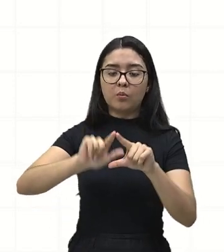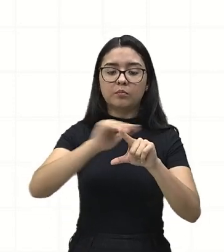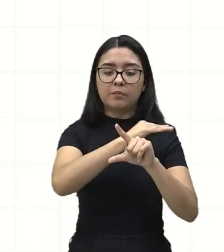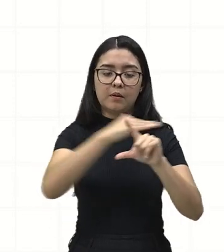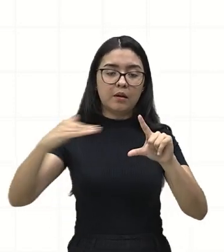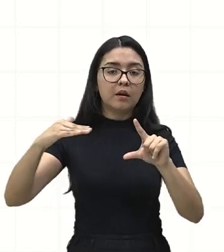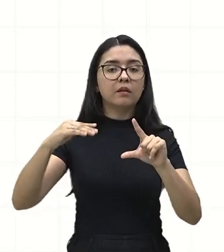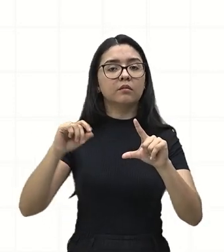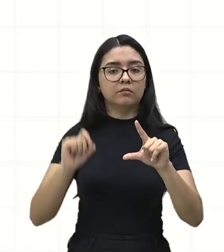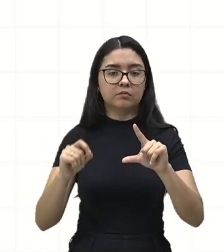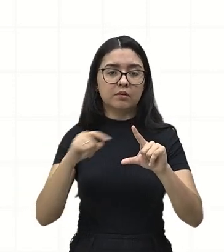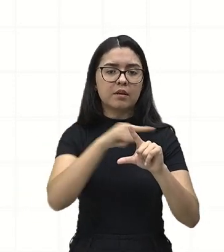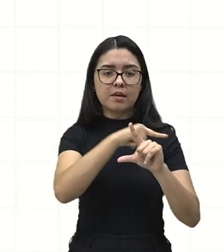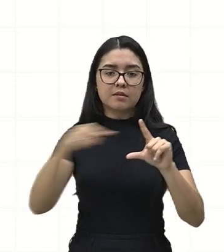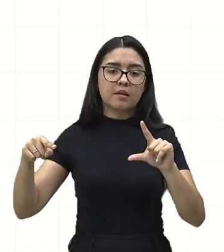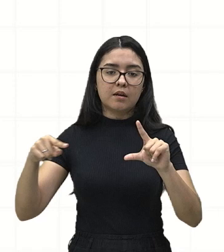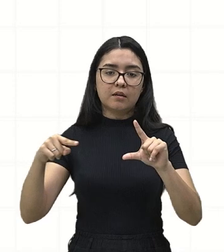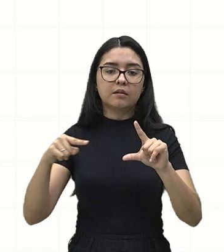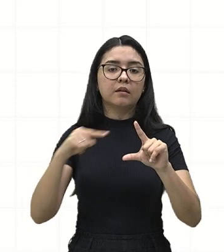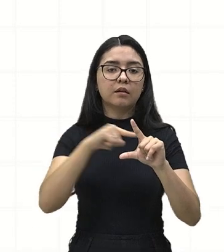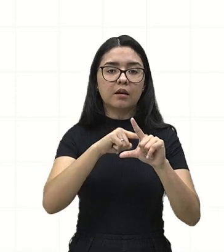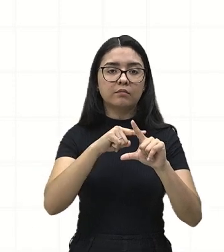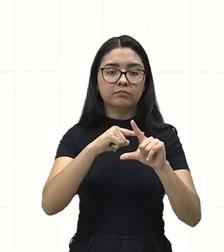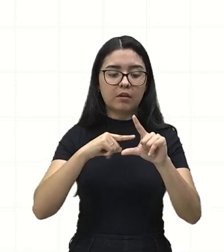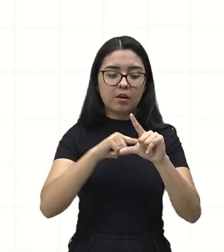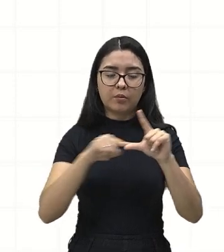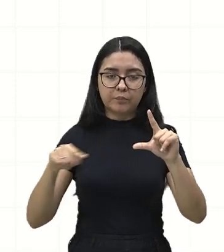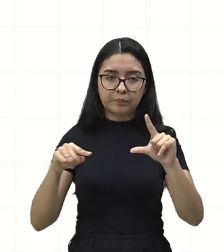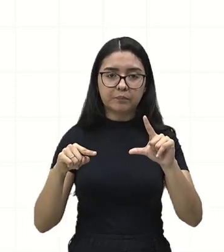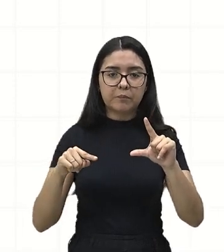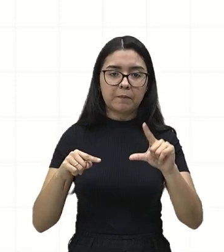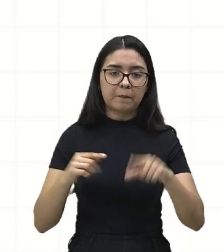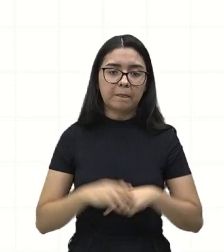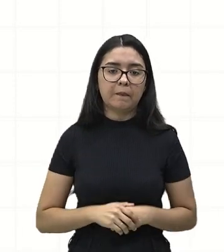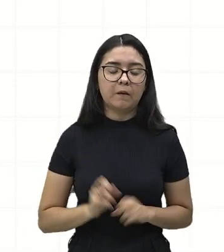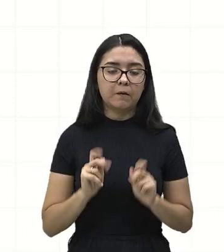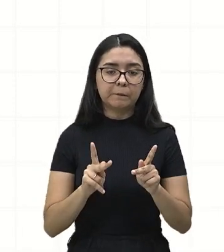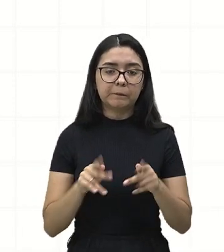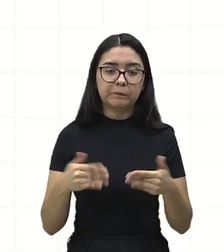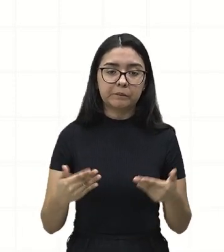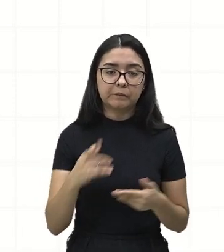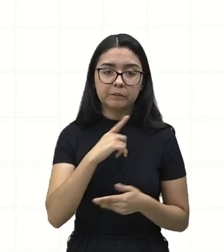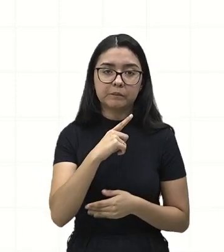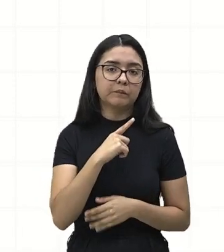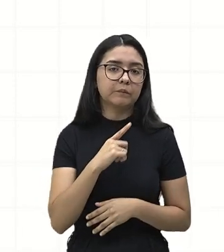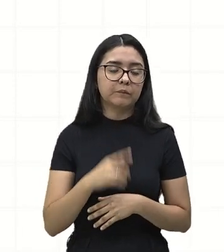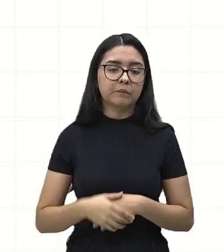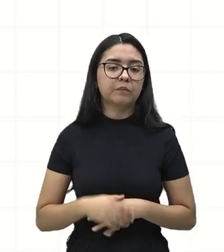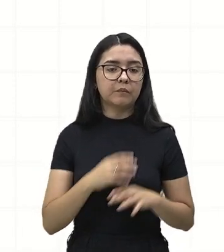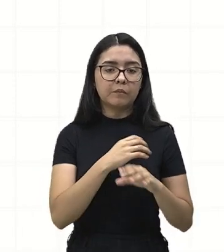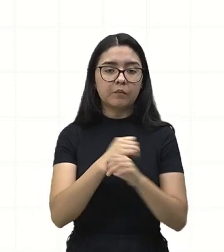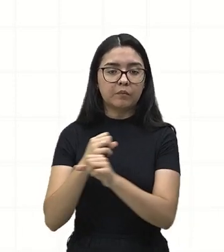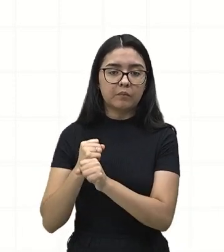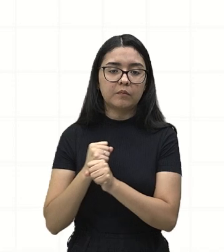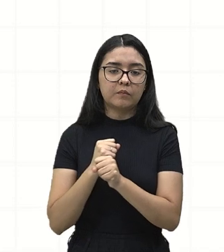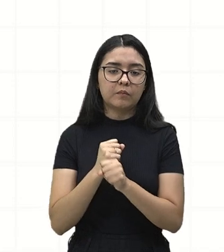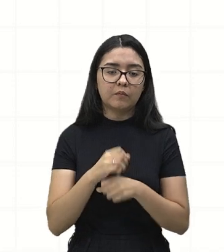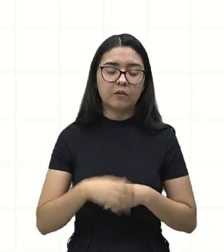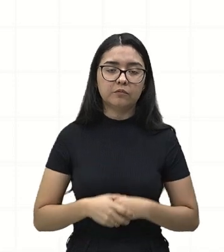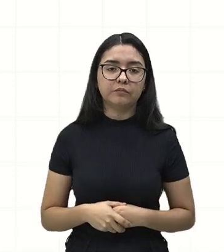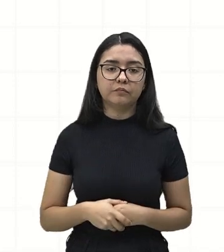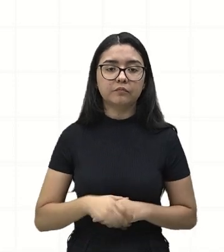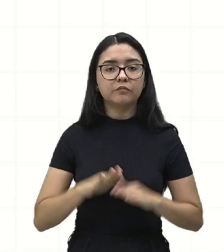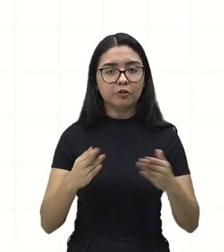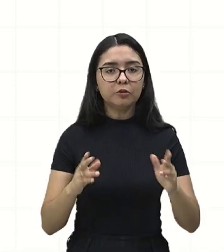triângulo e essa reta é paralela a um dos lados. Beleza? Então, vai valer